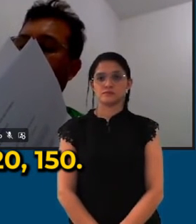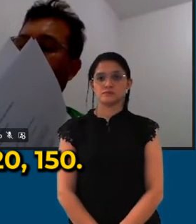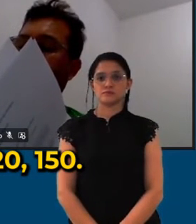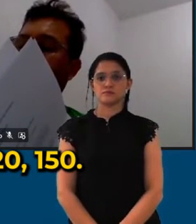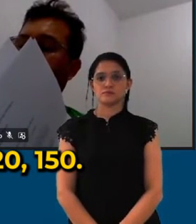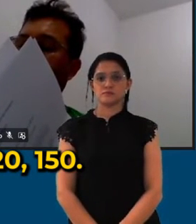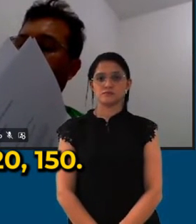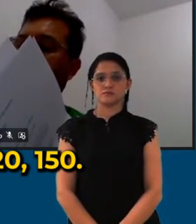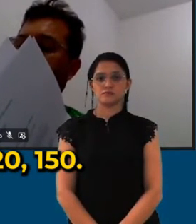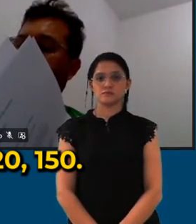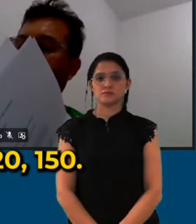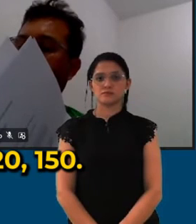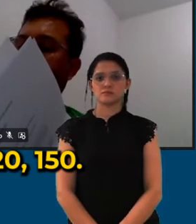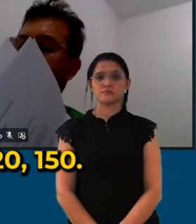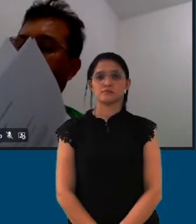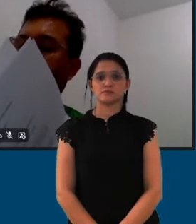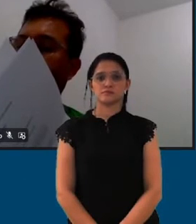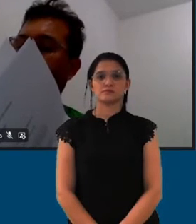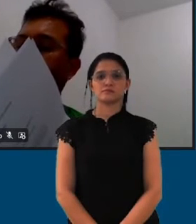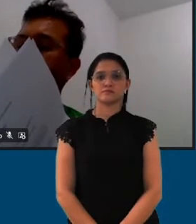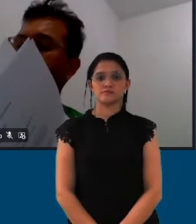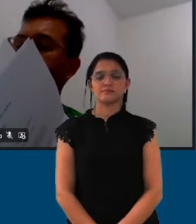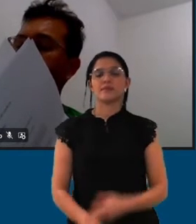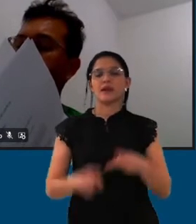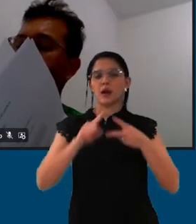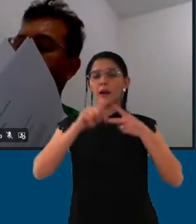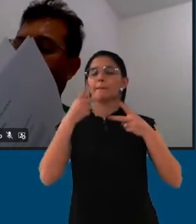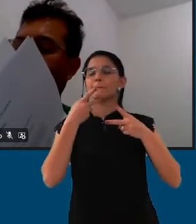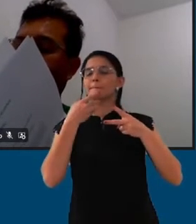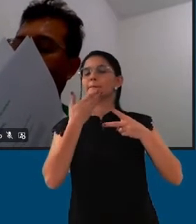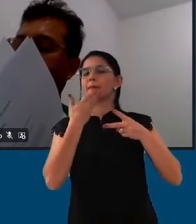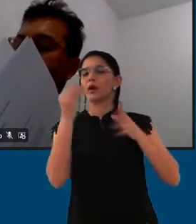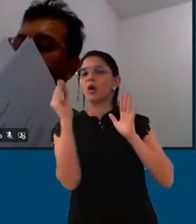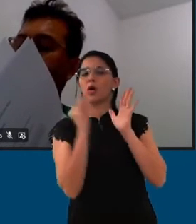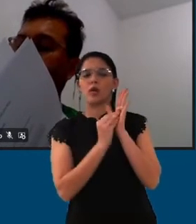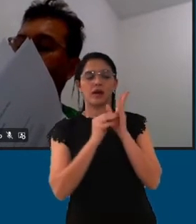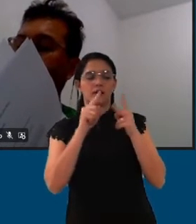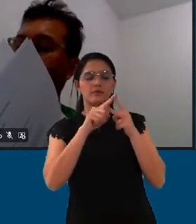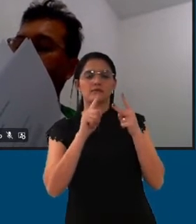técnicos 120, 150. Aí, gente...